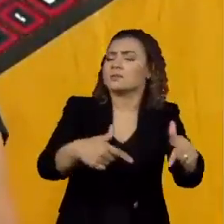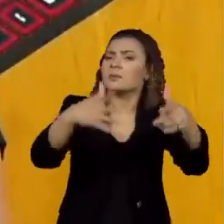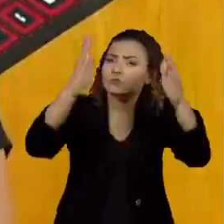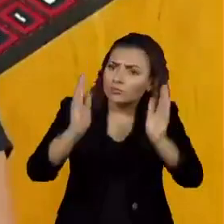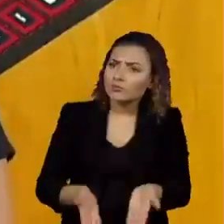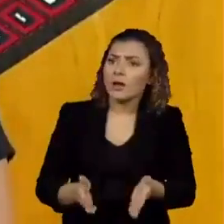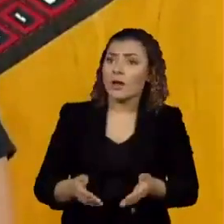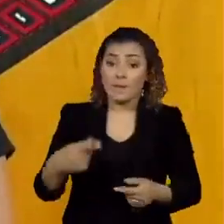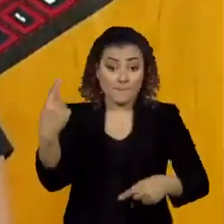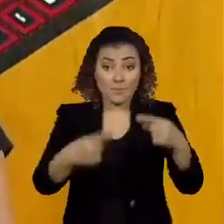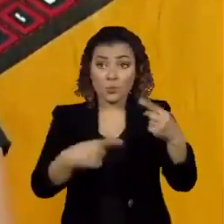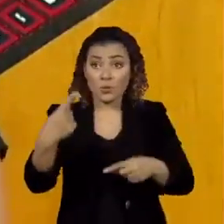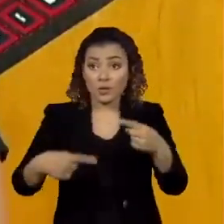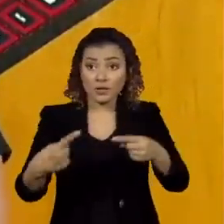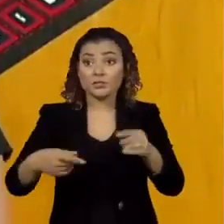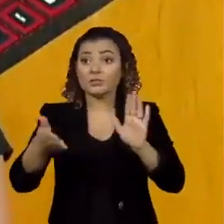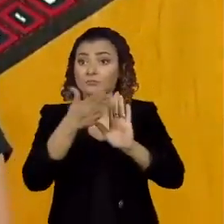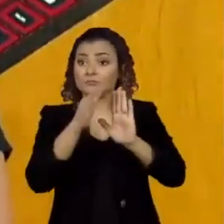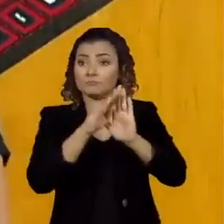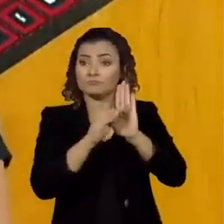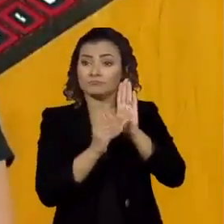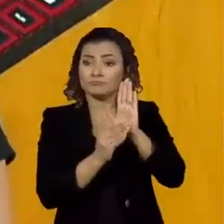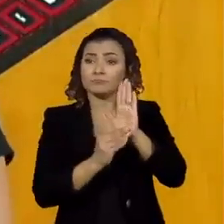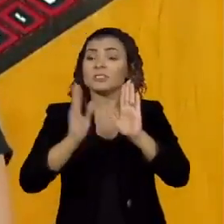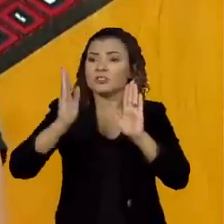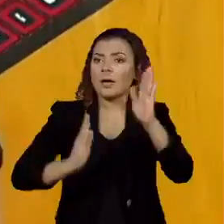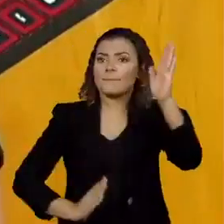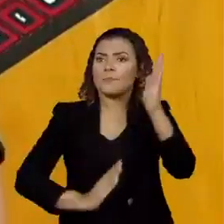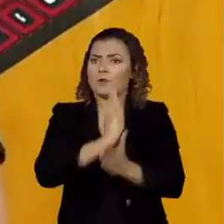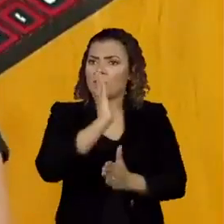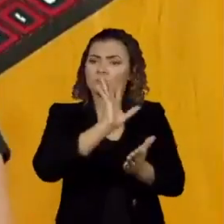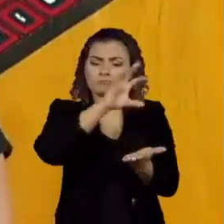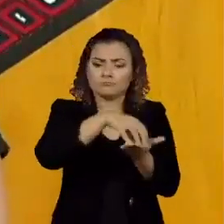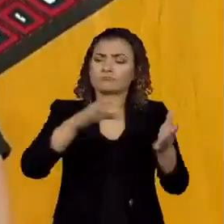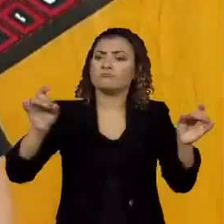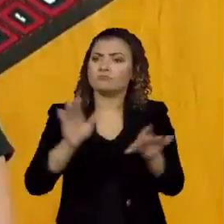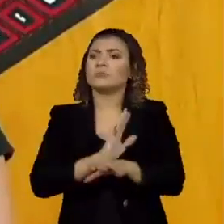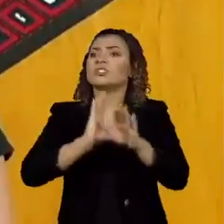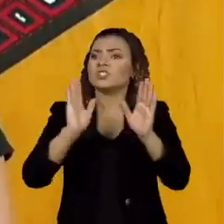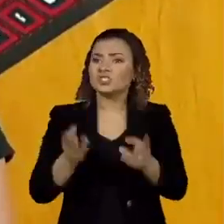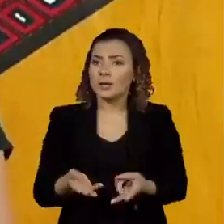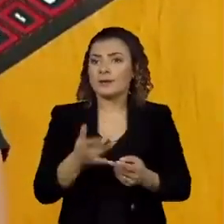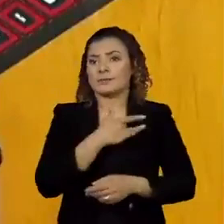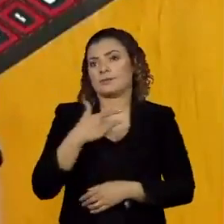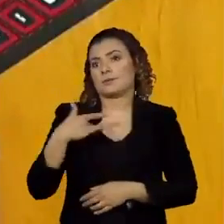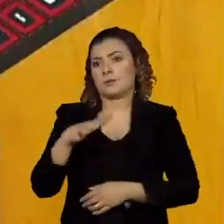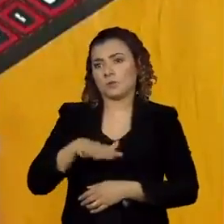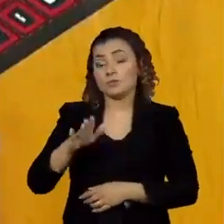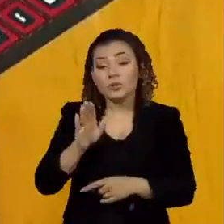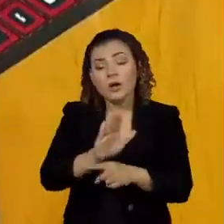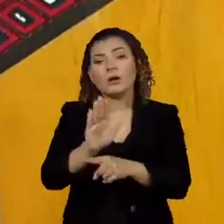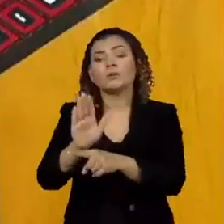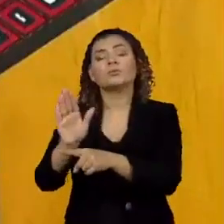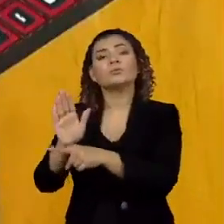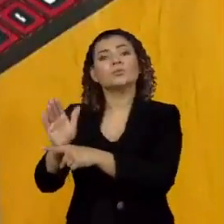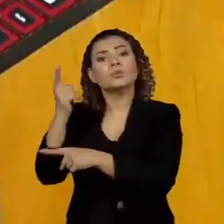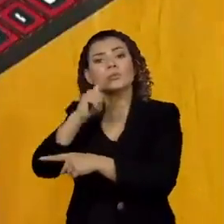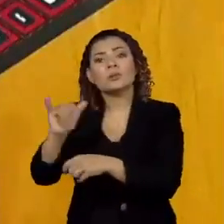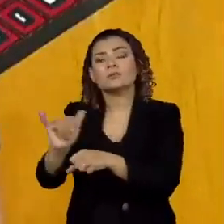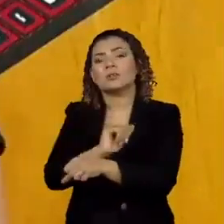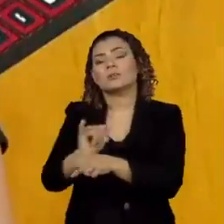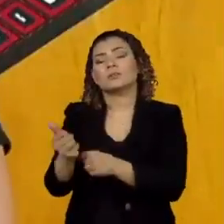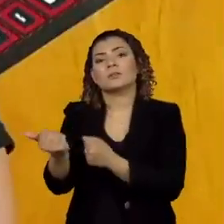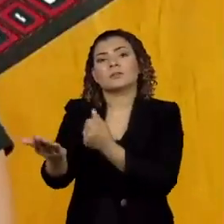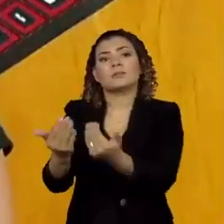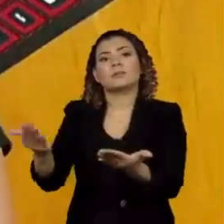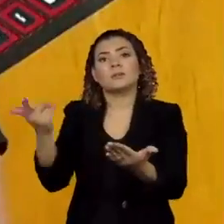ser. Há políticas já estruturadas, aprovadas, instituídas no Sistema Único de Saúde que ajudam, que dão ferramentas